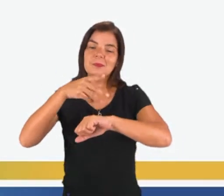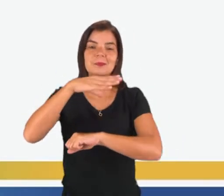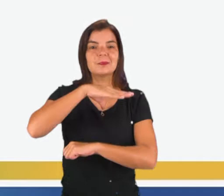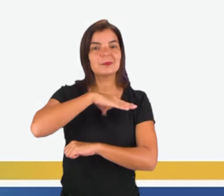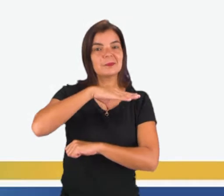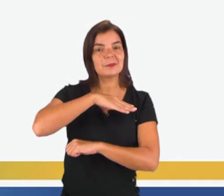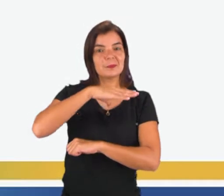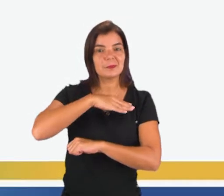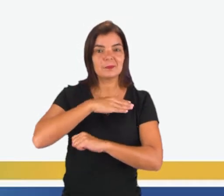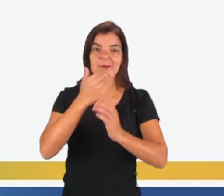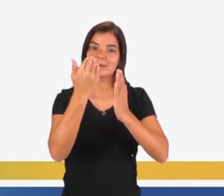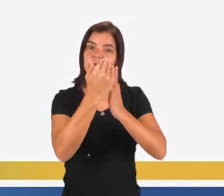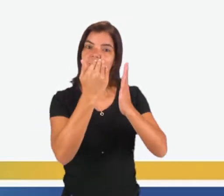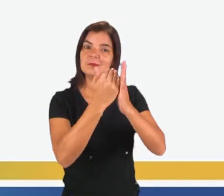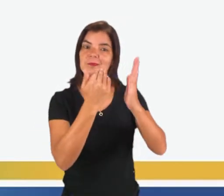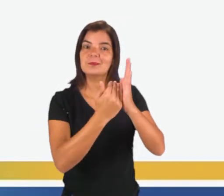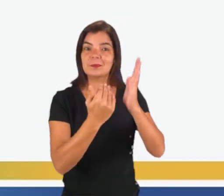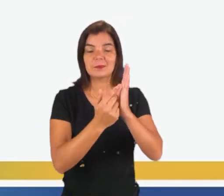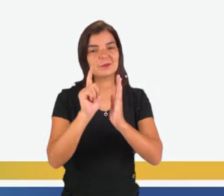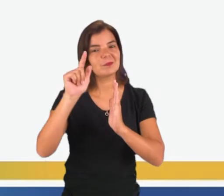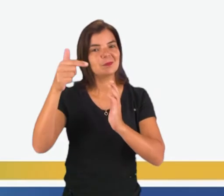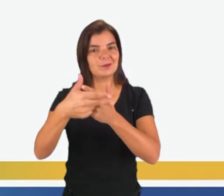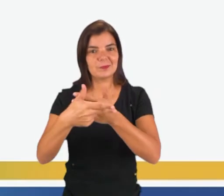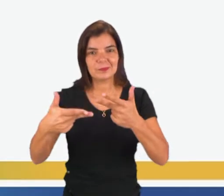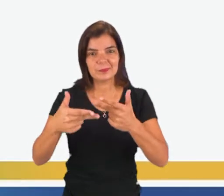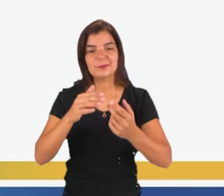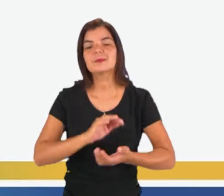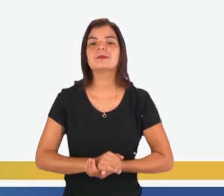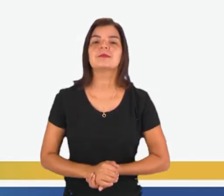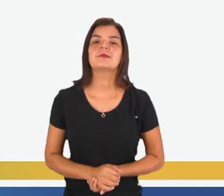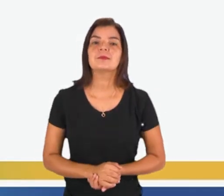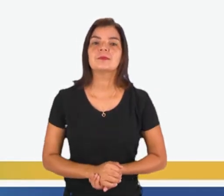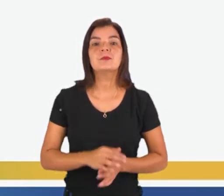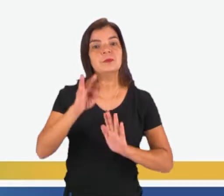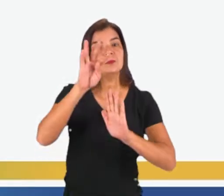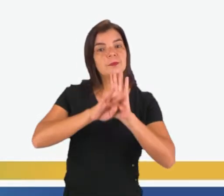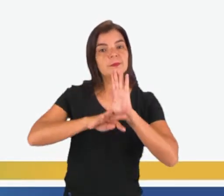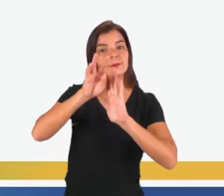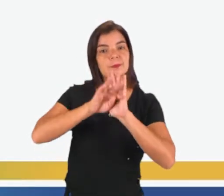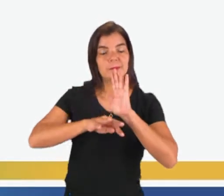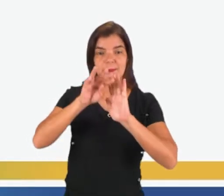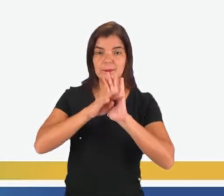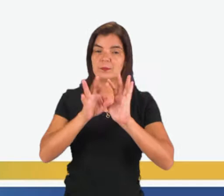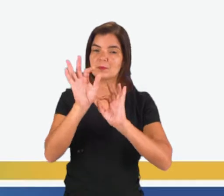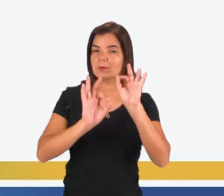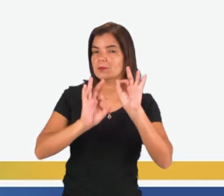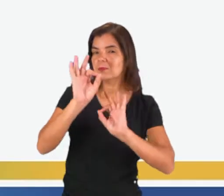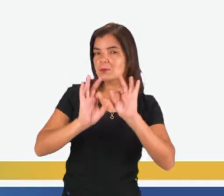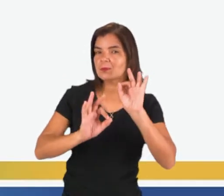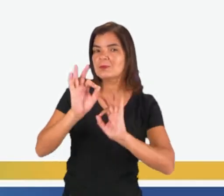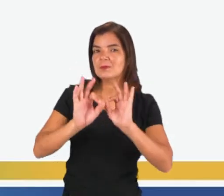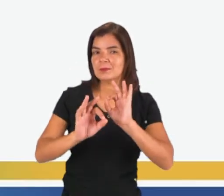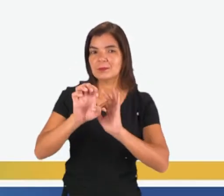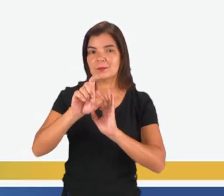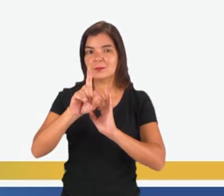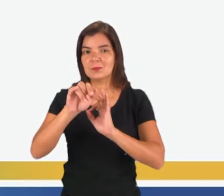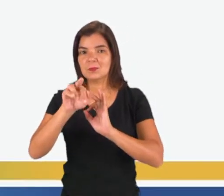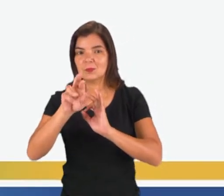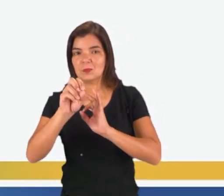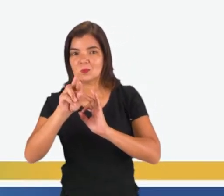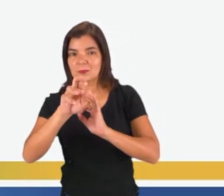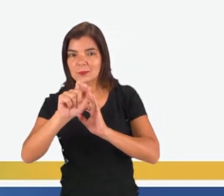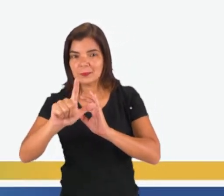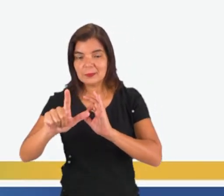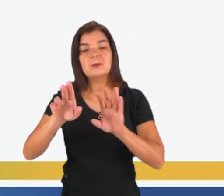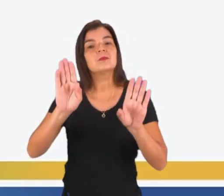cidades, classificados, entre outros. Os textos são organizados pelos